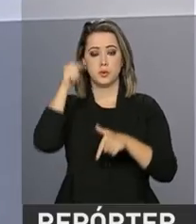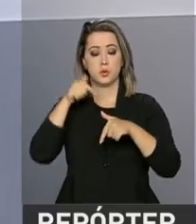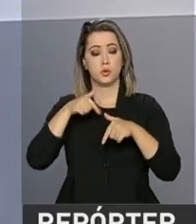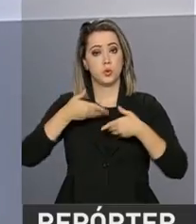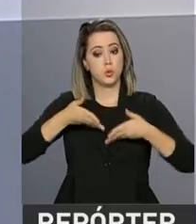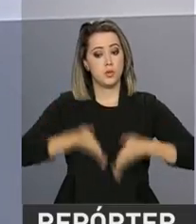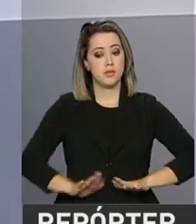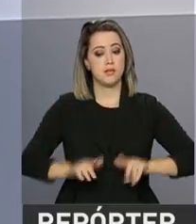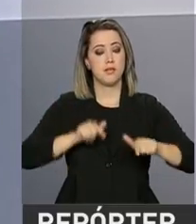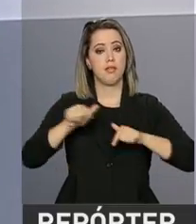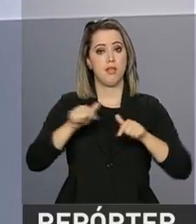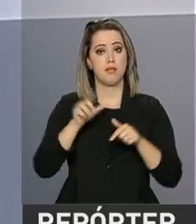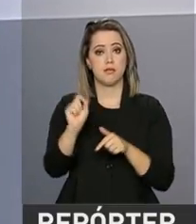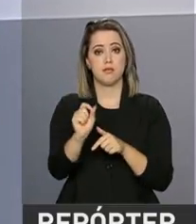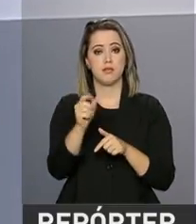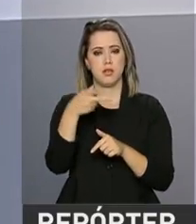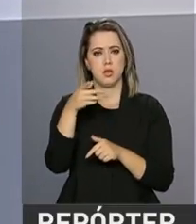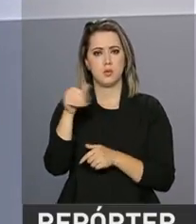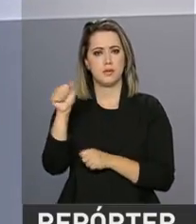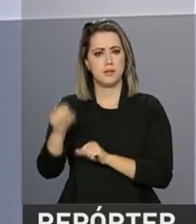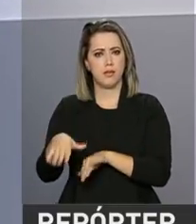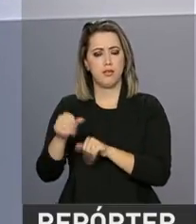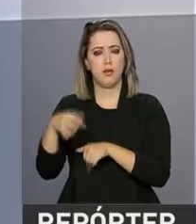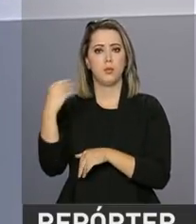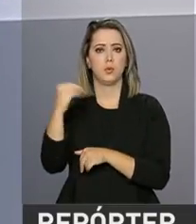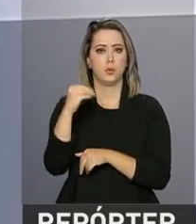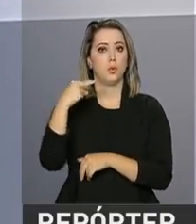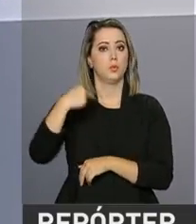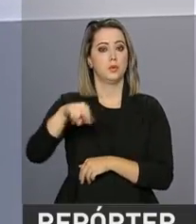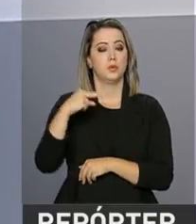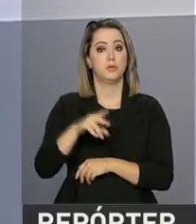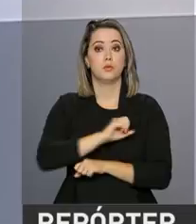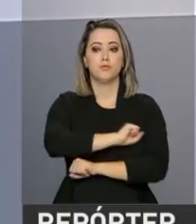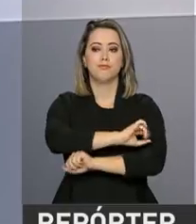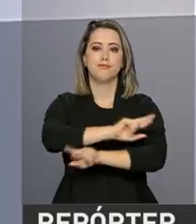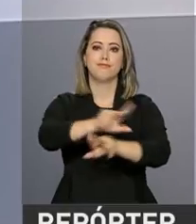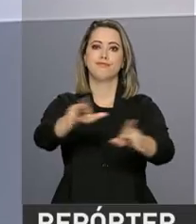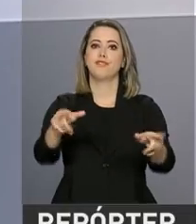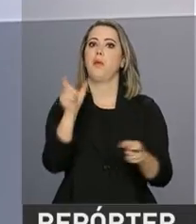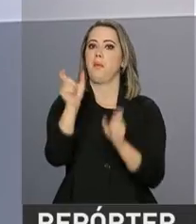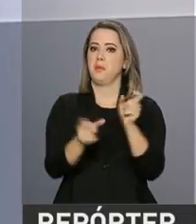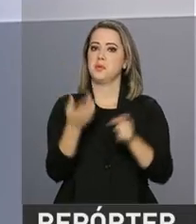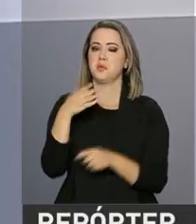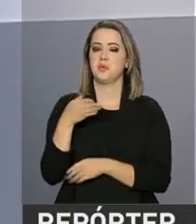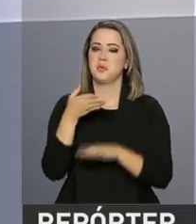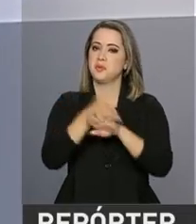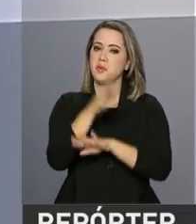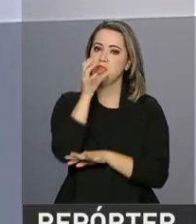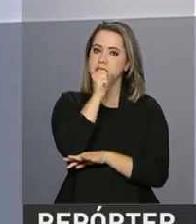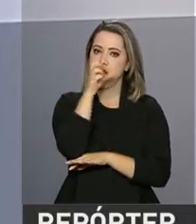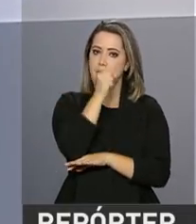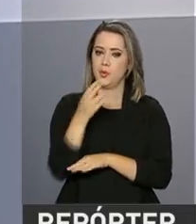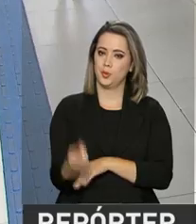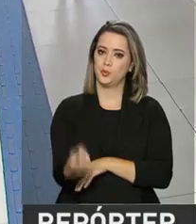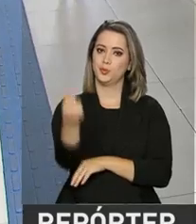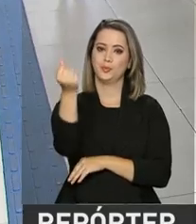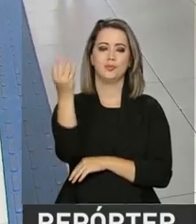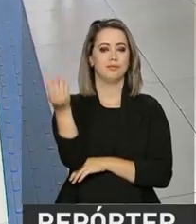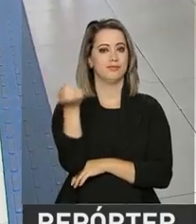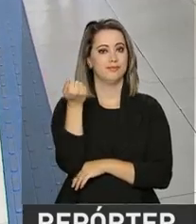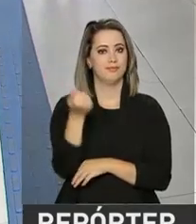nascidos nos meses de setembro outubro e novembro e muita gente aproveitou o sábado para receber o